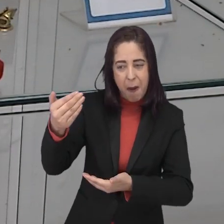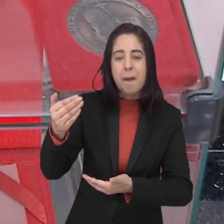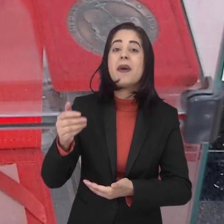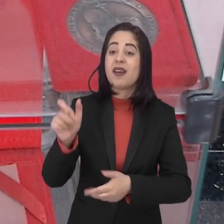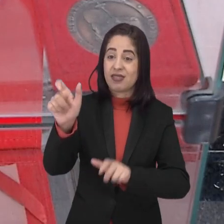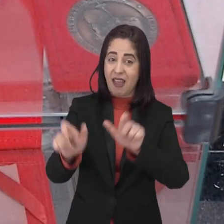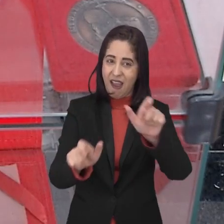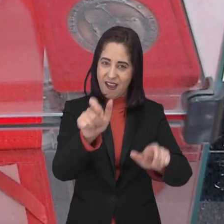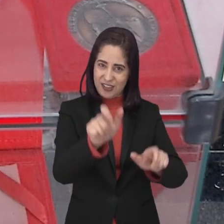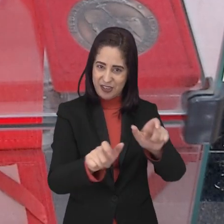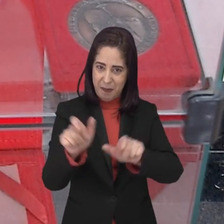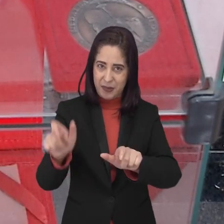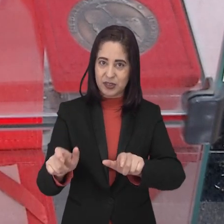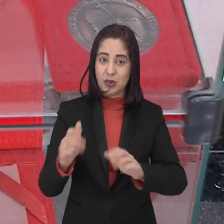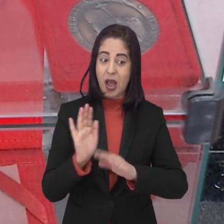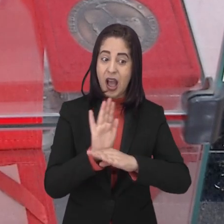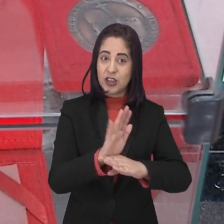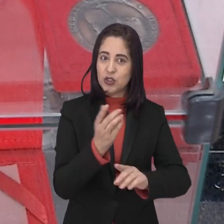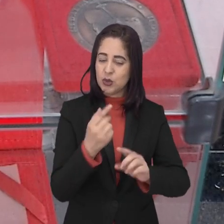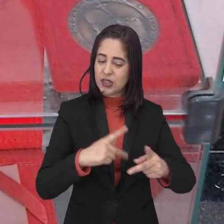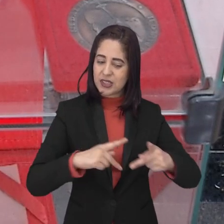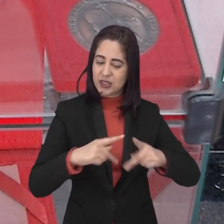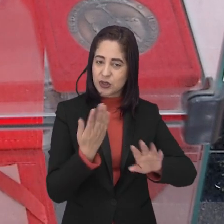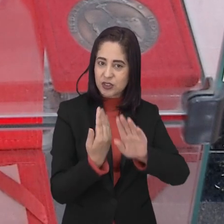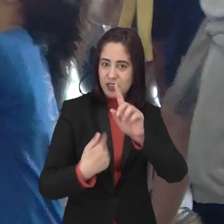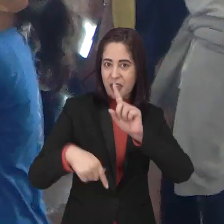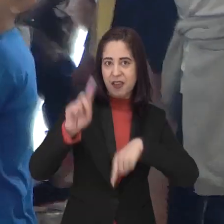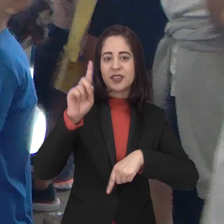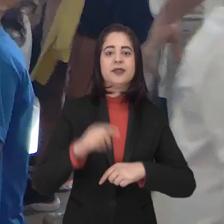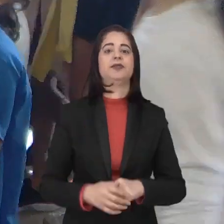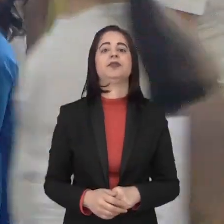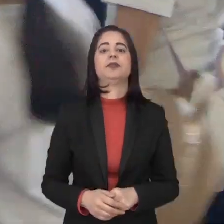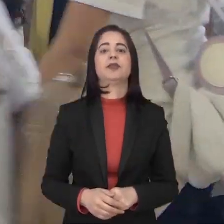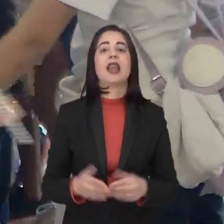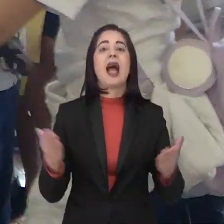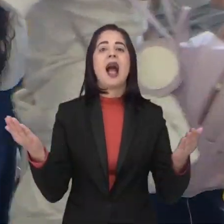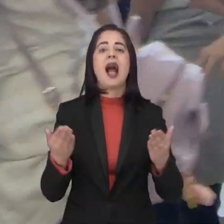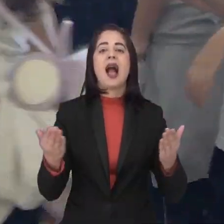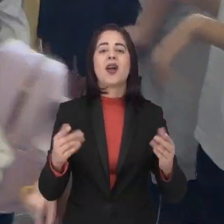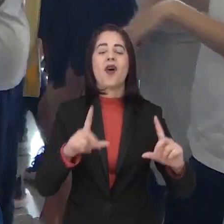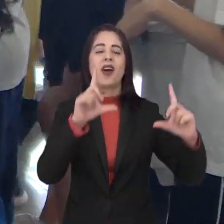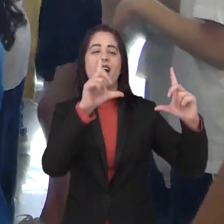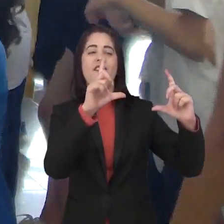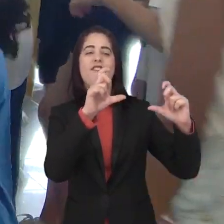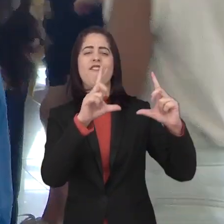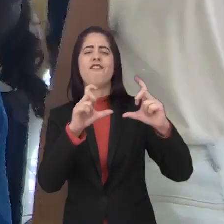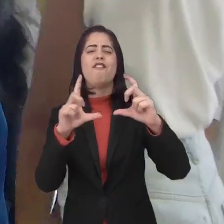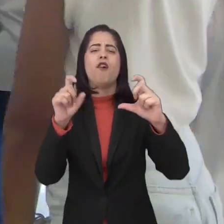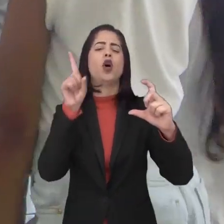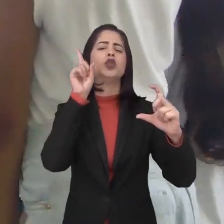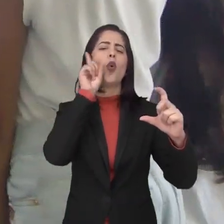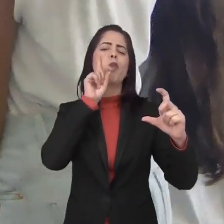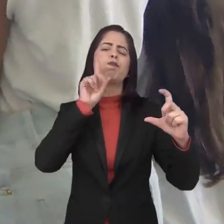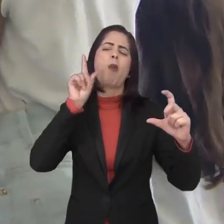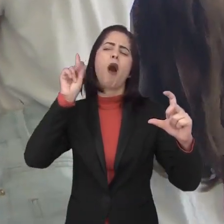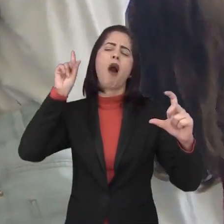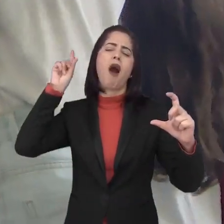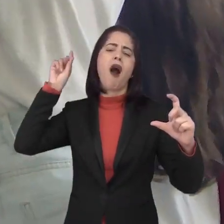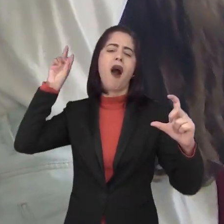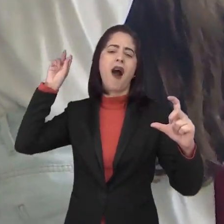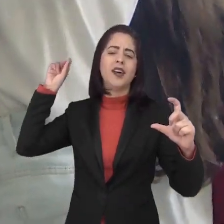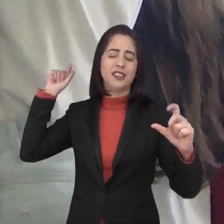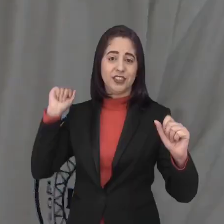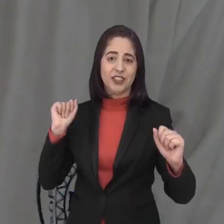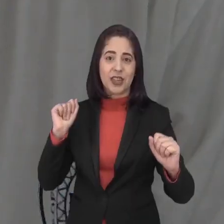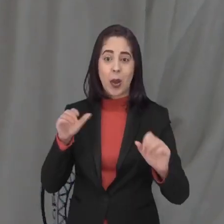personalidades e instituições que contribuem com o desenvolvimento da cidade. Hora de entrar na linha do tempo. Imagens antigas de São José